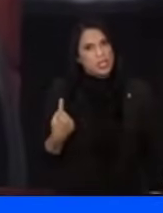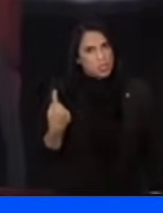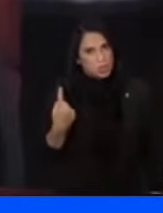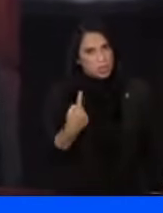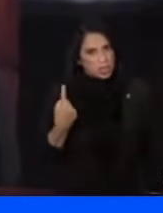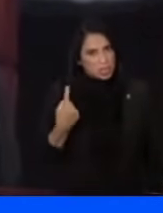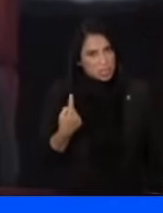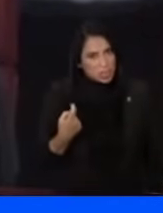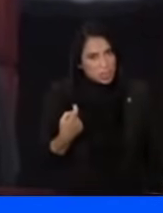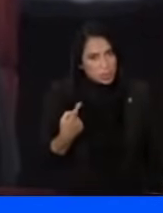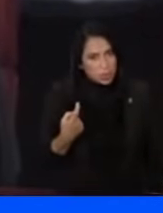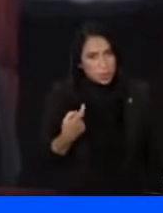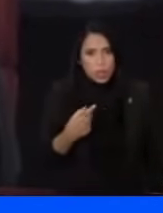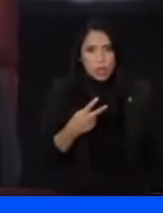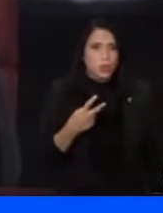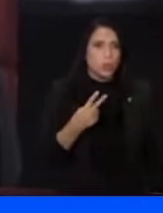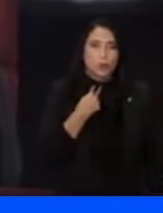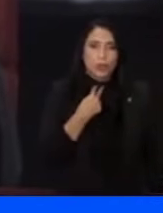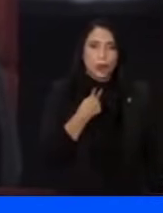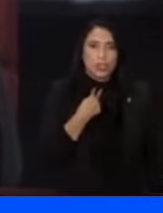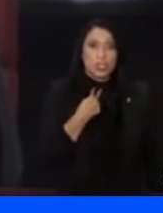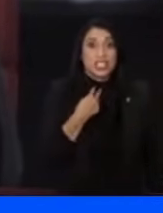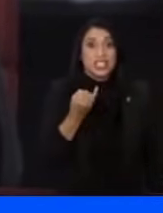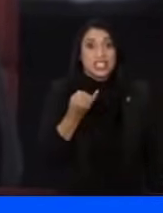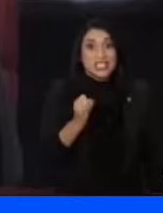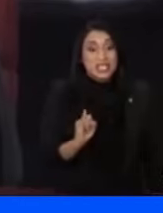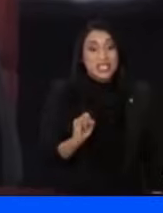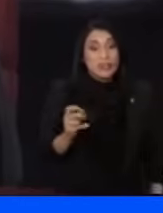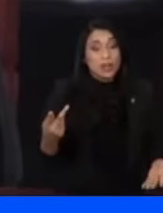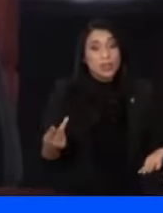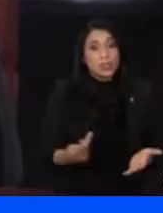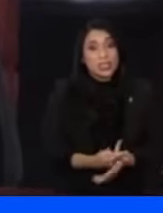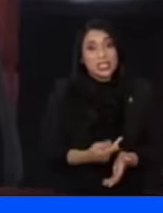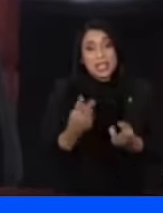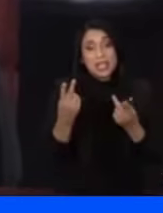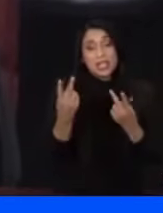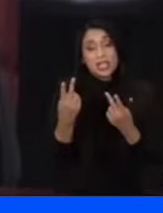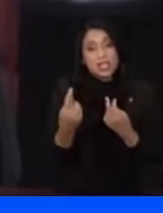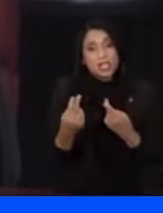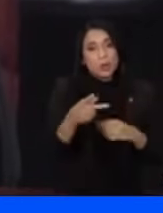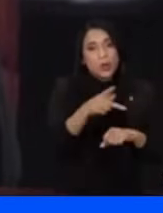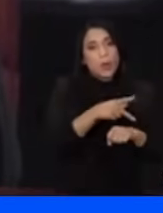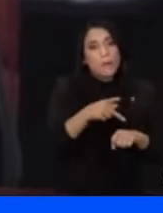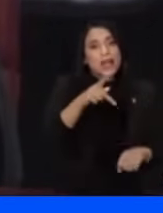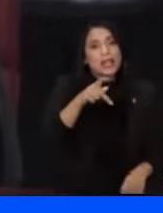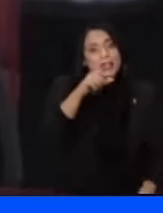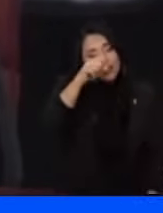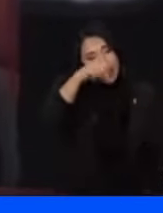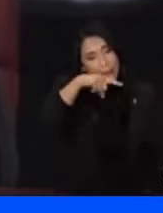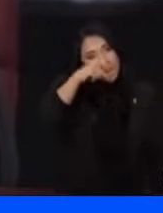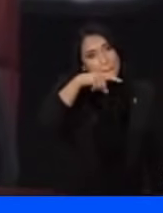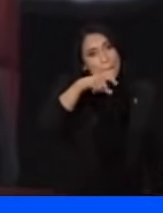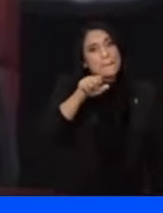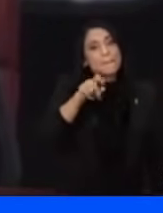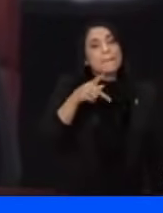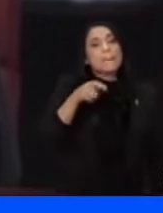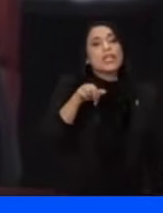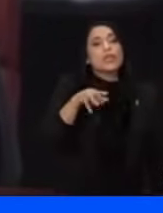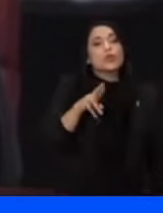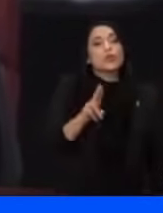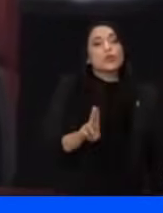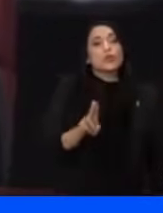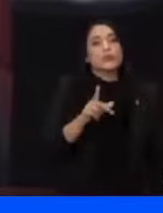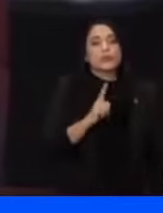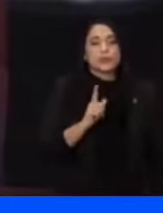sozinho, porque pode acontecer o mesmo que no Peru. Ele está com o decreto pronto, ele assina e aí ninguém vai, ele vai preso, então não vai